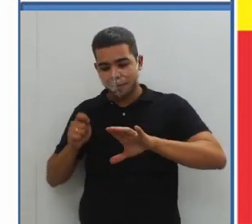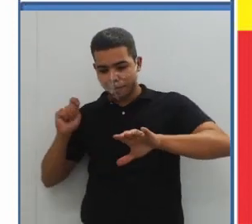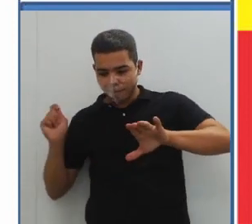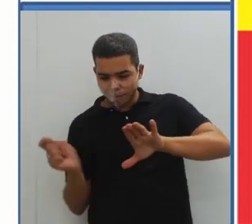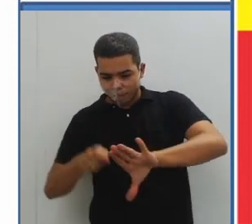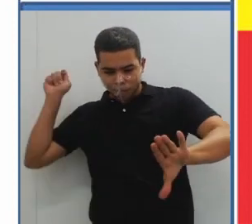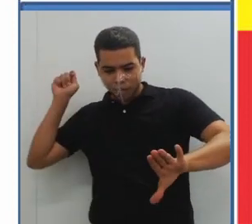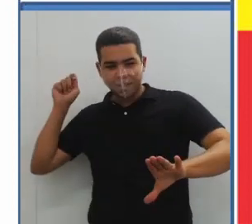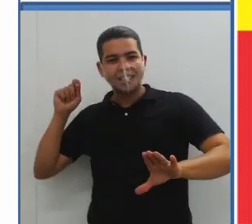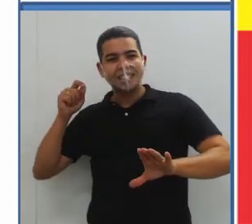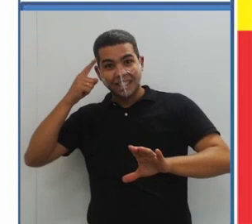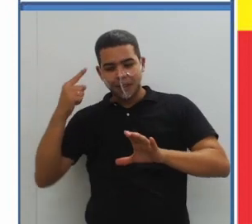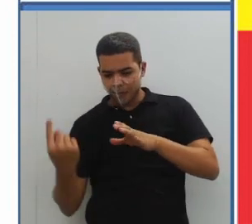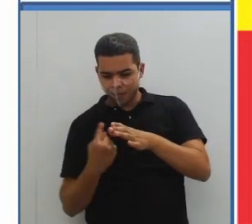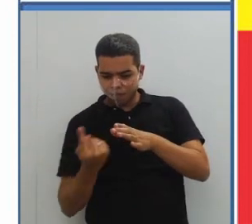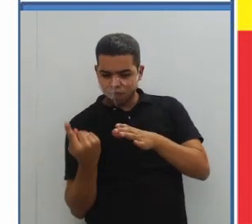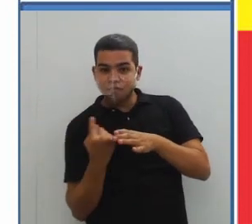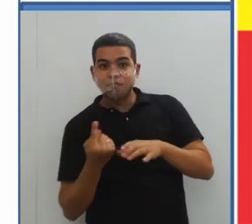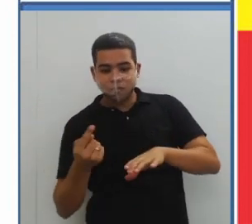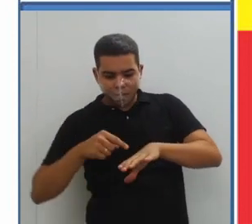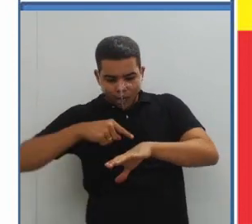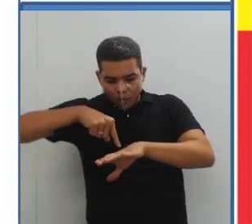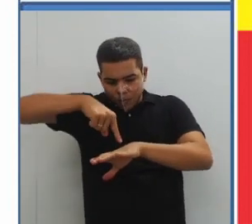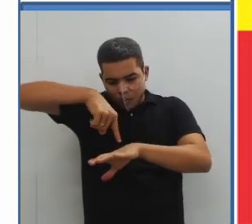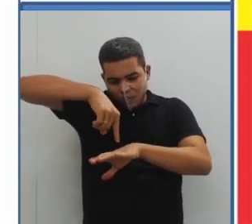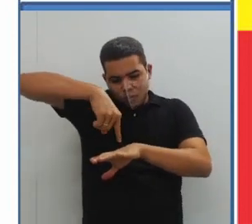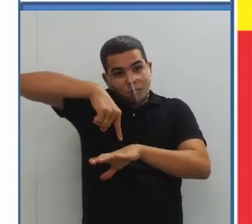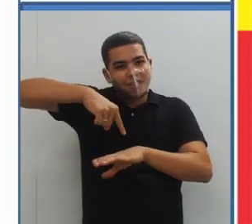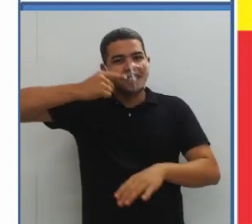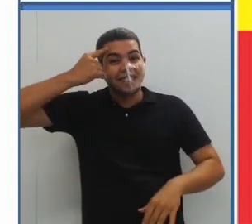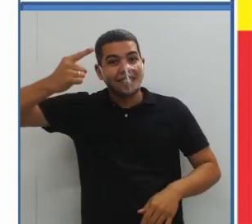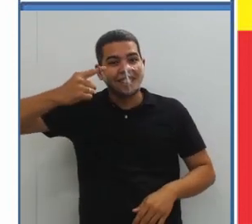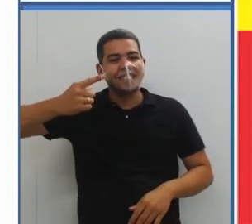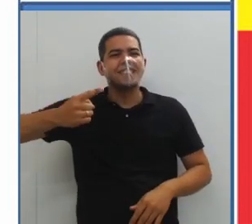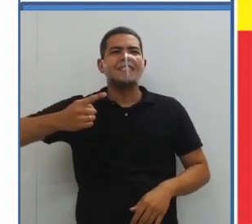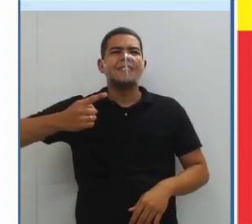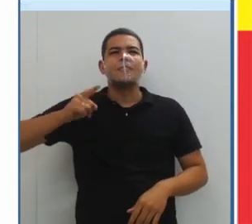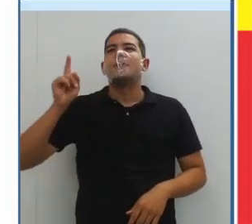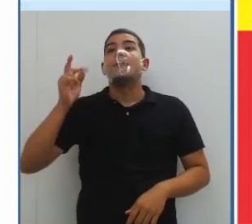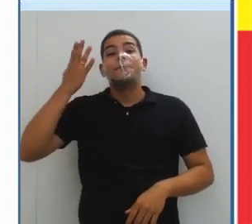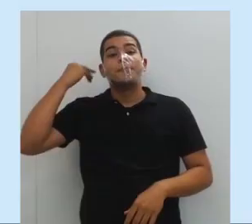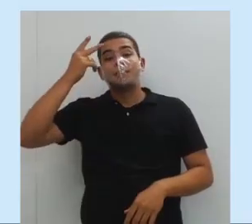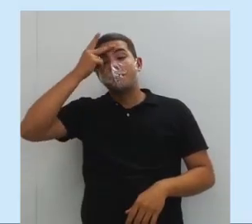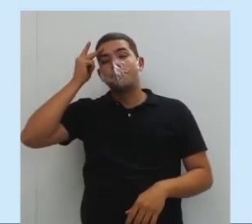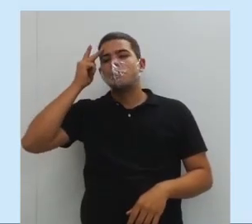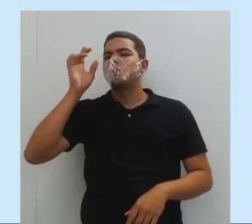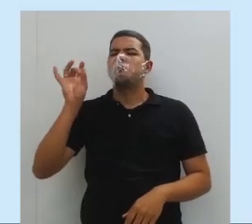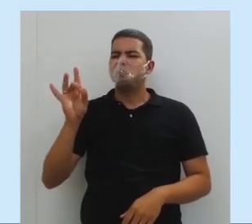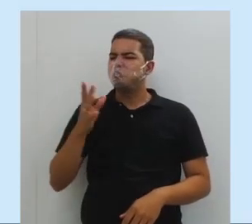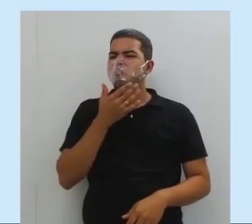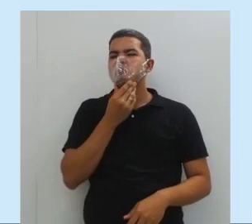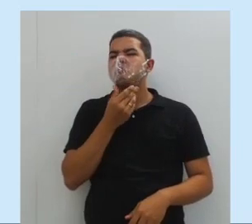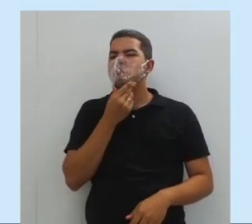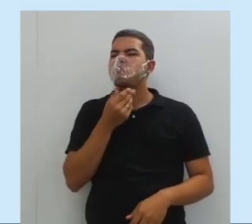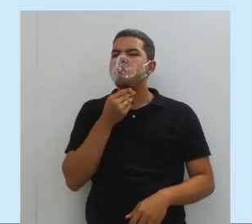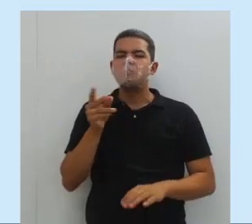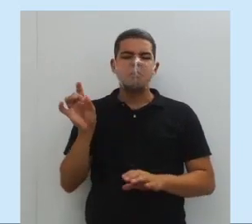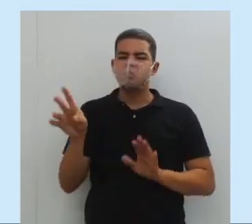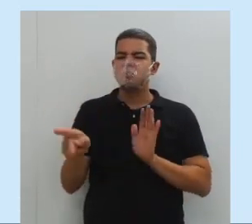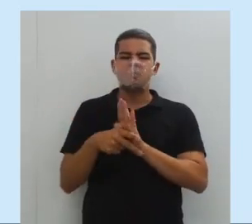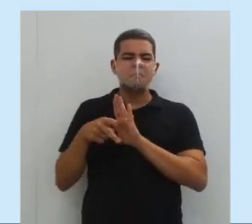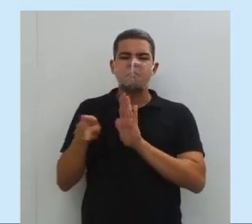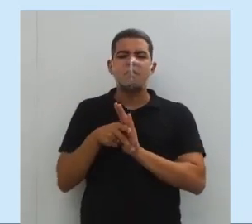o peão, né? Antigamente muita gente dizia, isso é coisa de menino, e hoje, graças a Deus, que o tempo passa e as